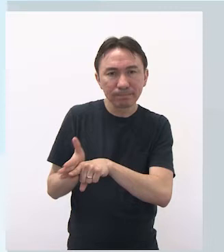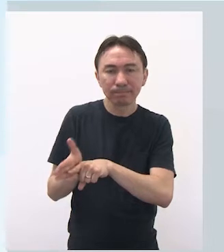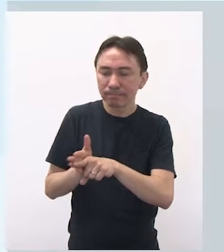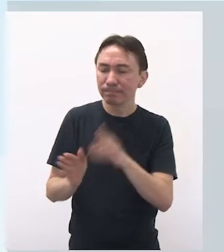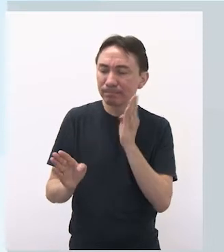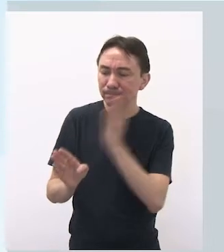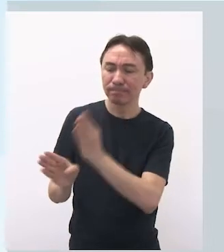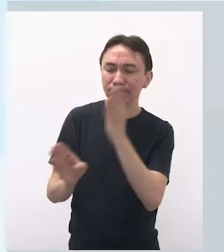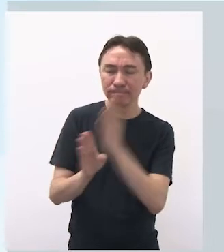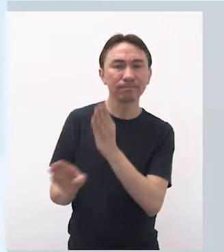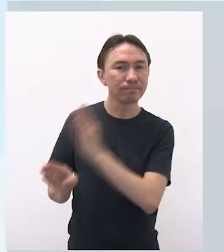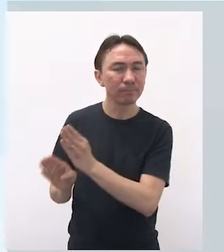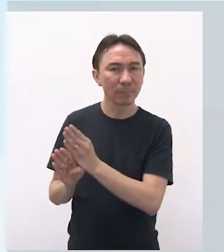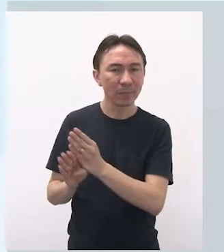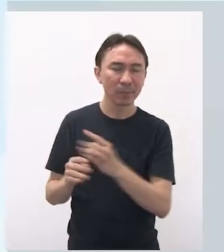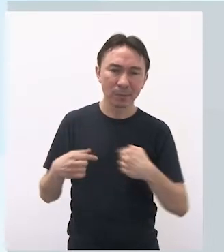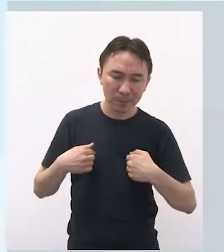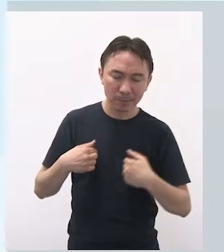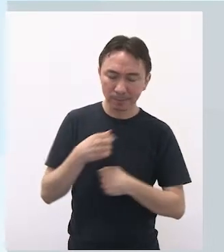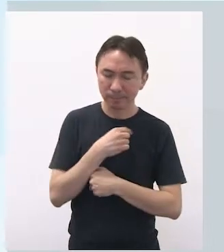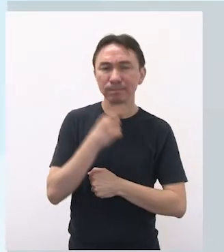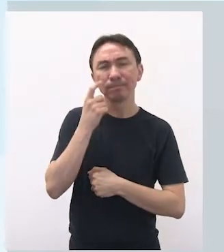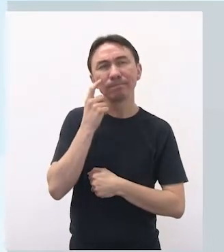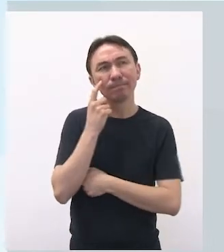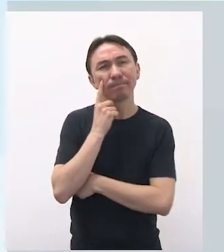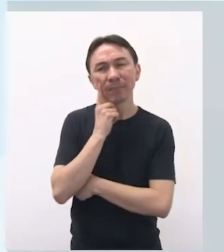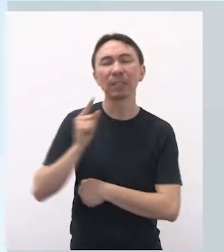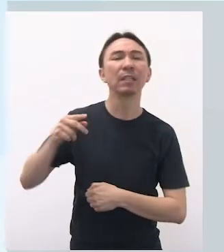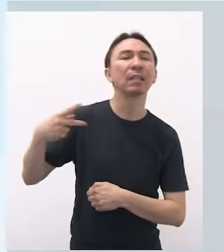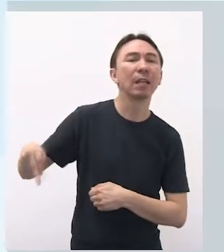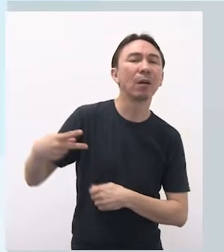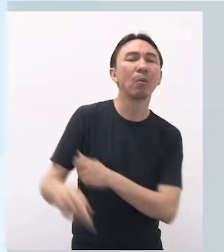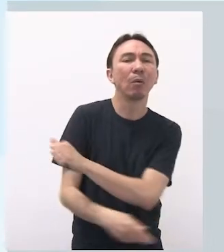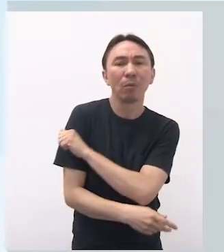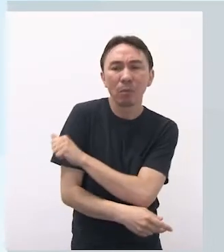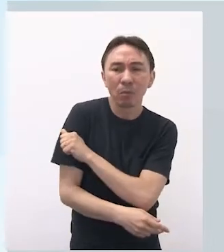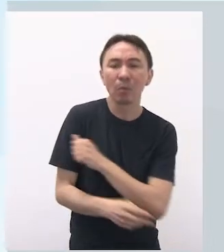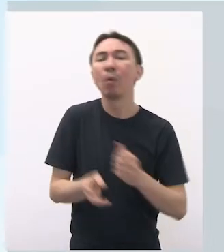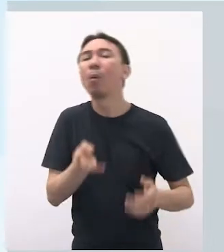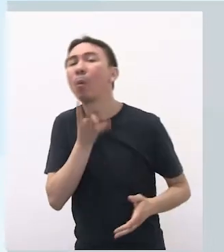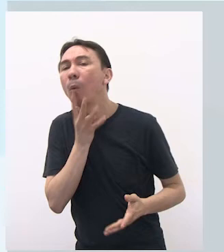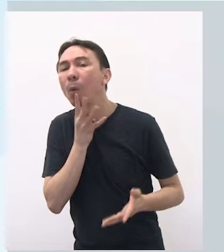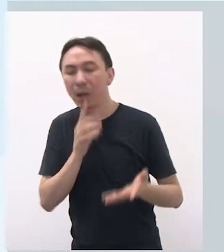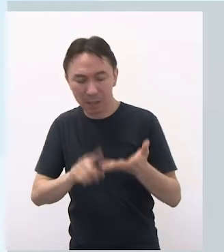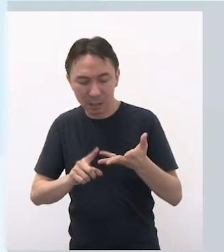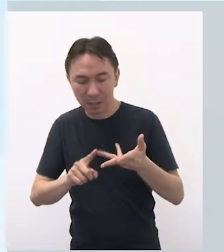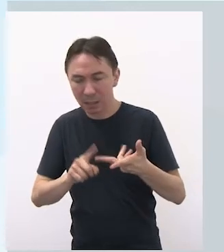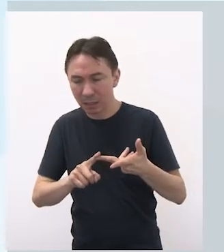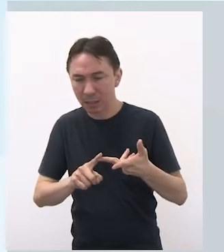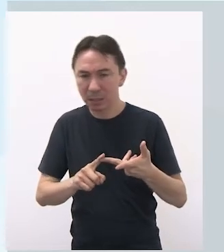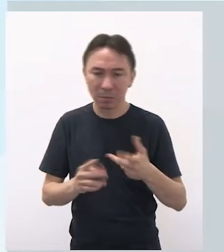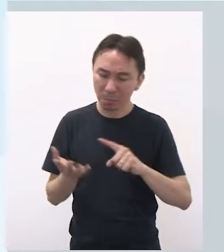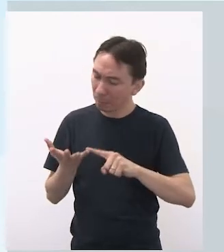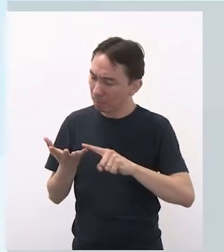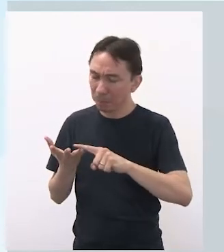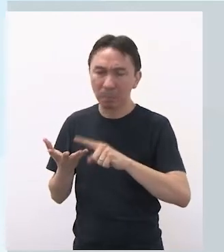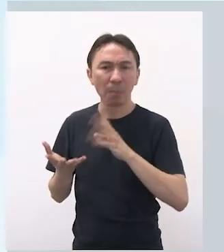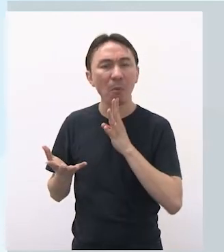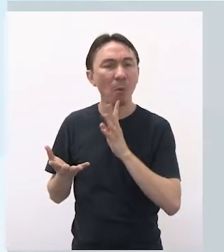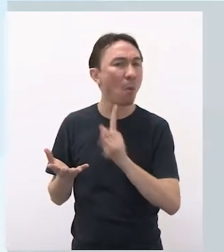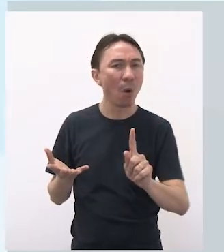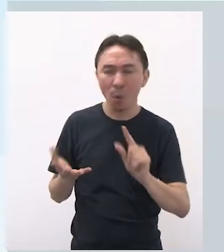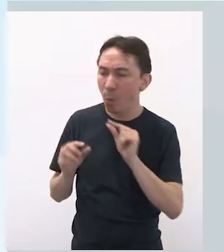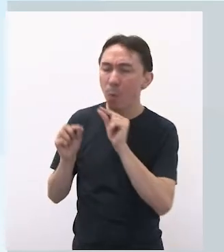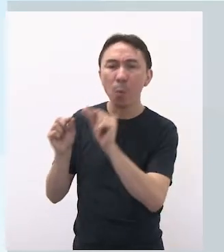eu, enquanto professora, do que o meu aluno sabe e do que meu aluno não sabe. Se meu aluno continua sabendo ou se meu aluno, eu preciso